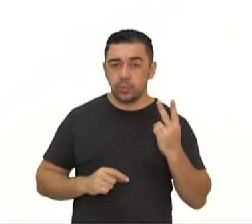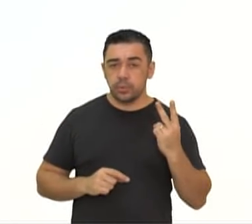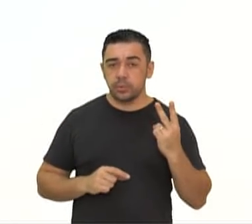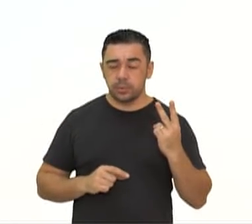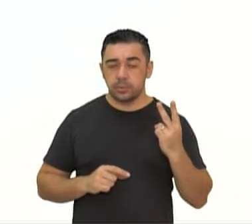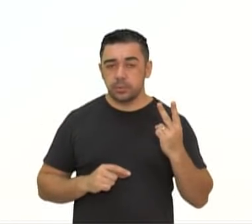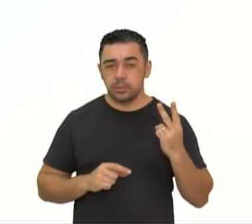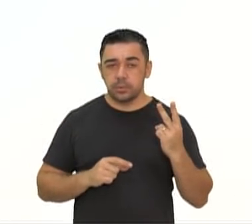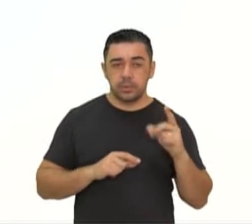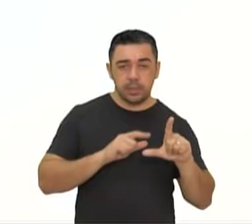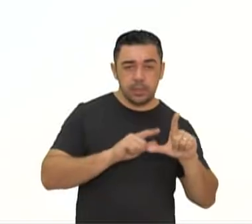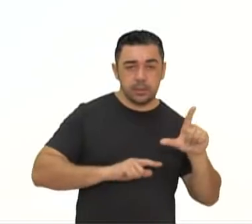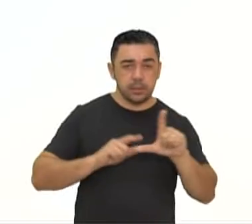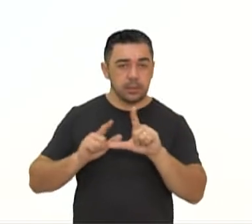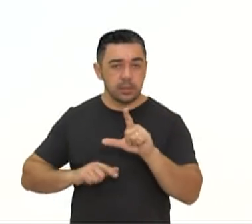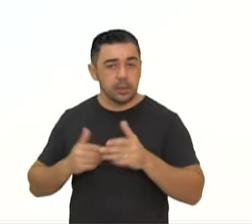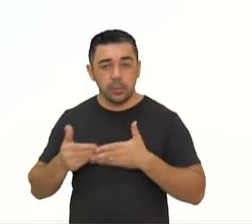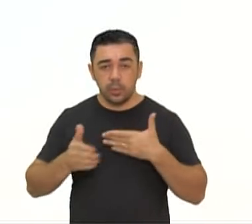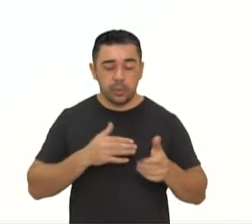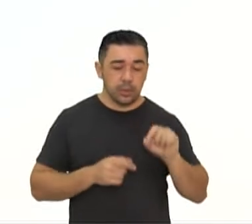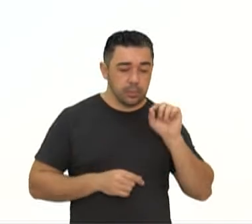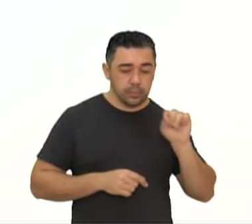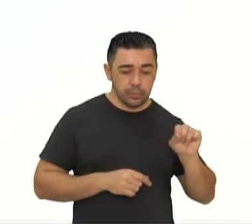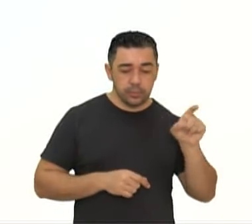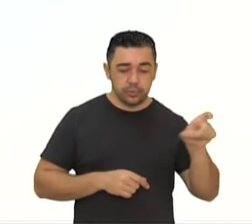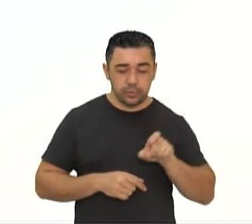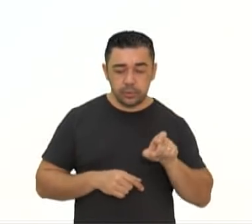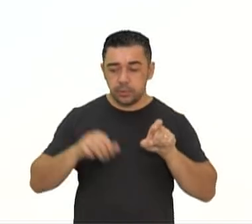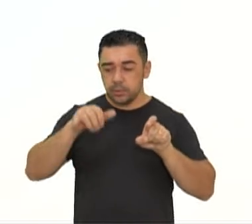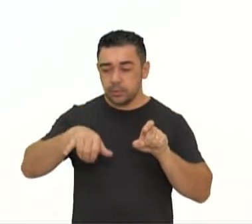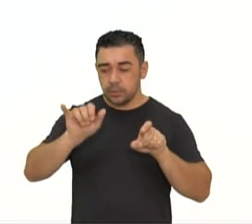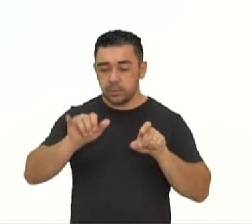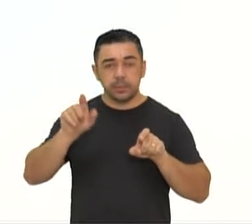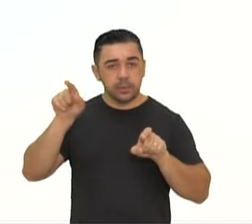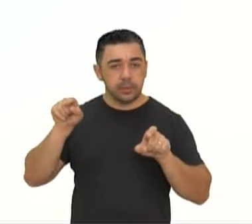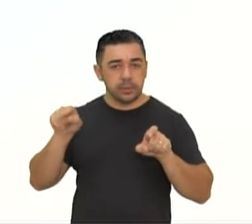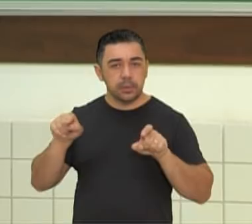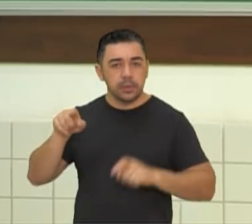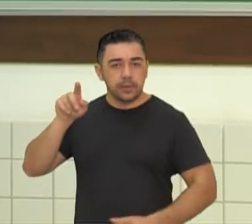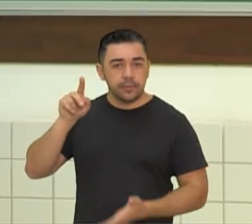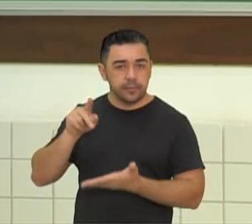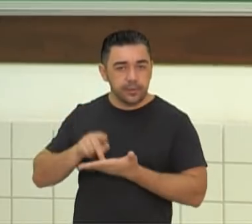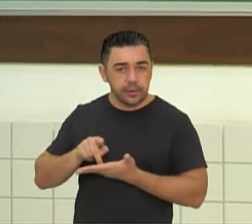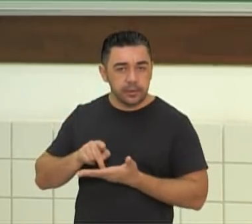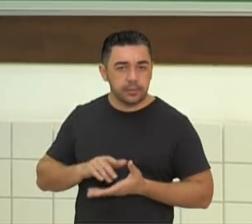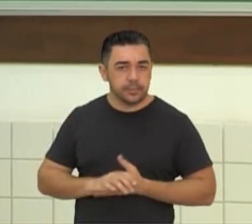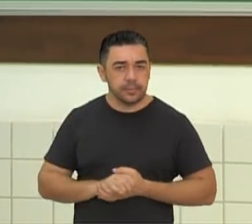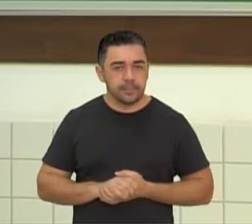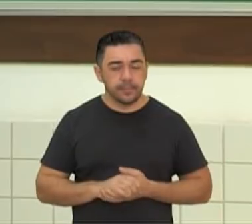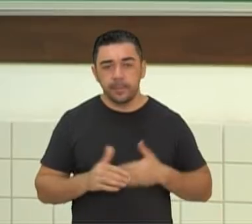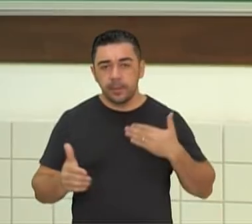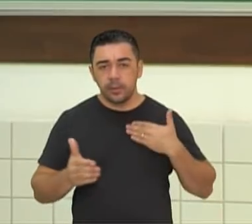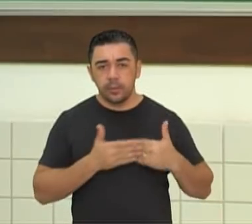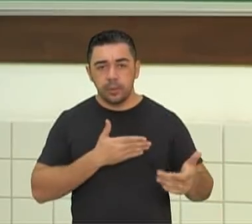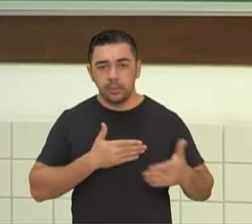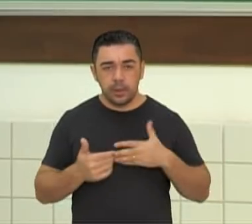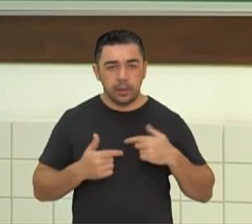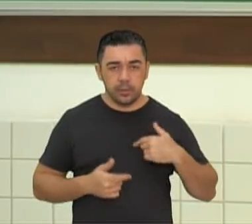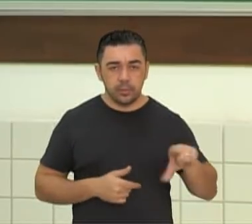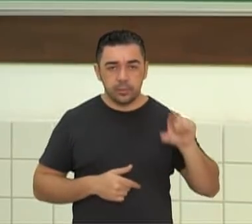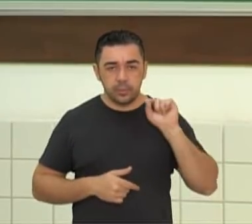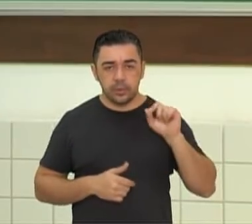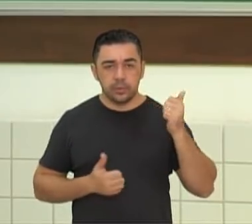Resposta: é qualquer par ordenado que torne a sentença verdadeira. Então, qualquer par ordenado que eu